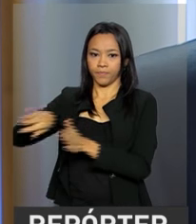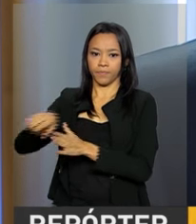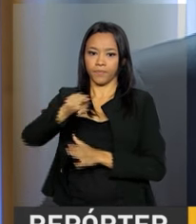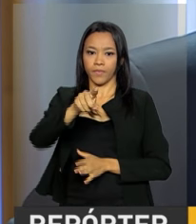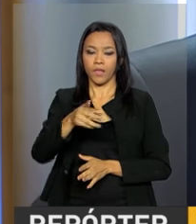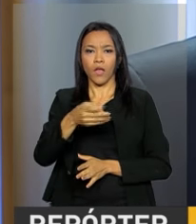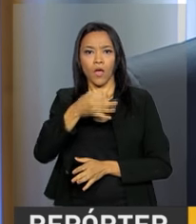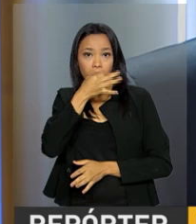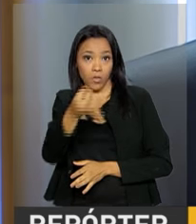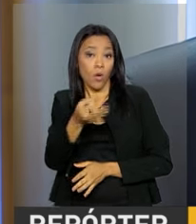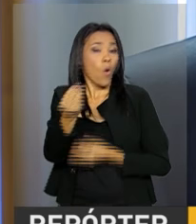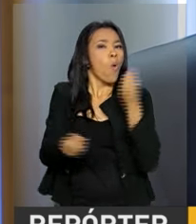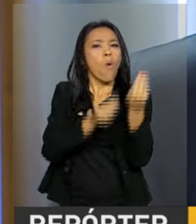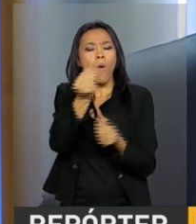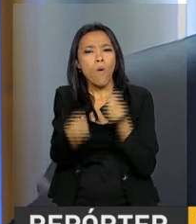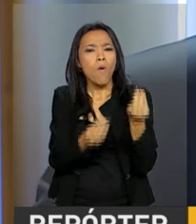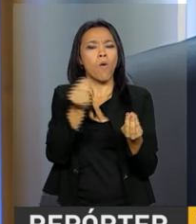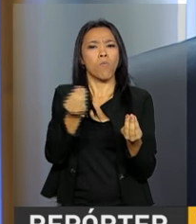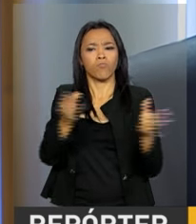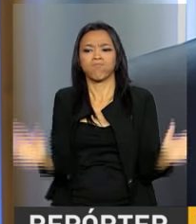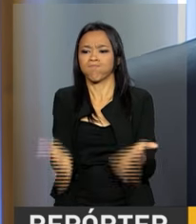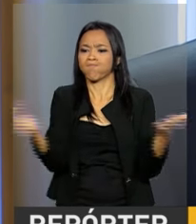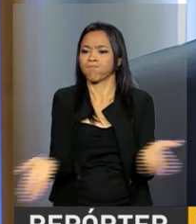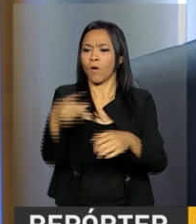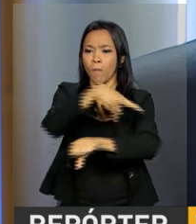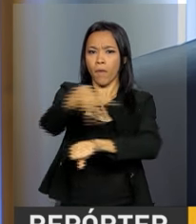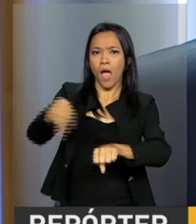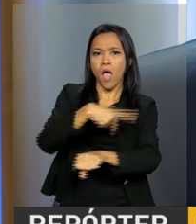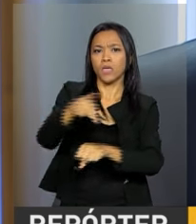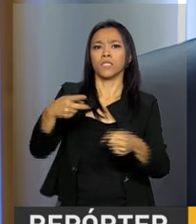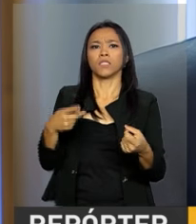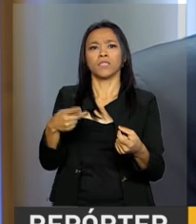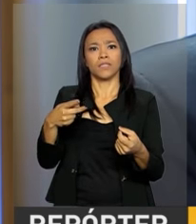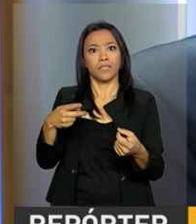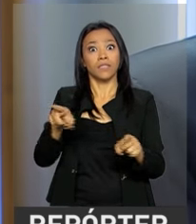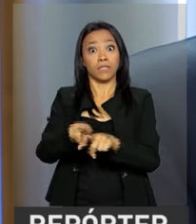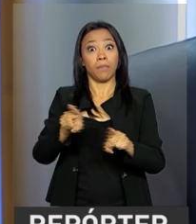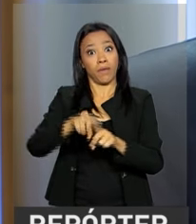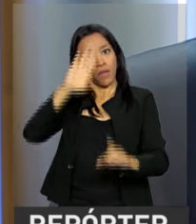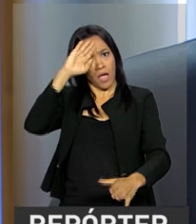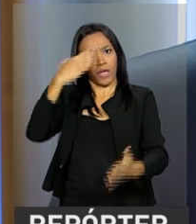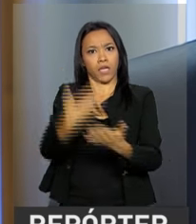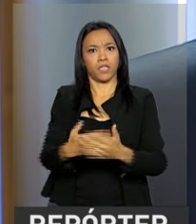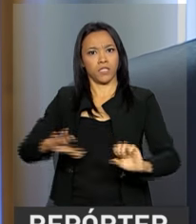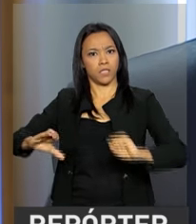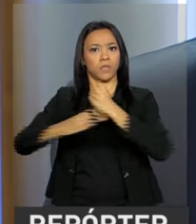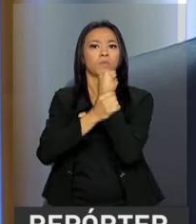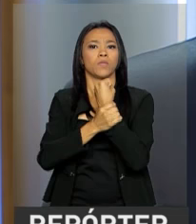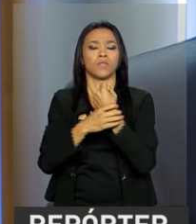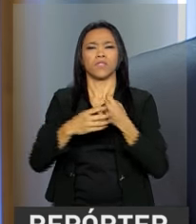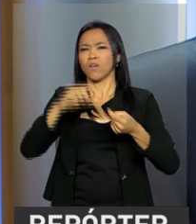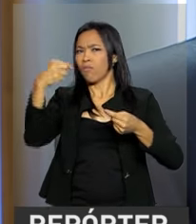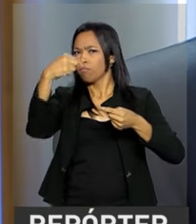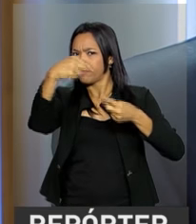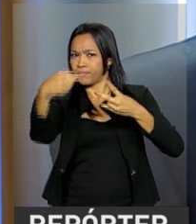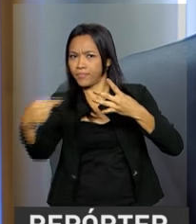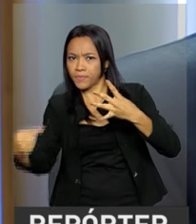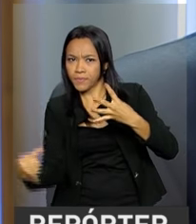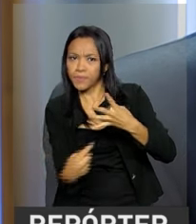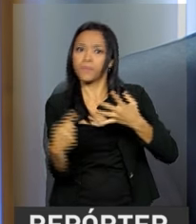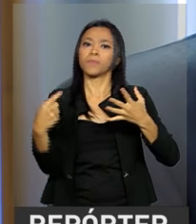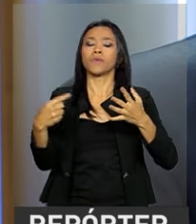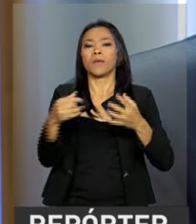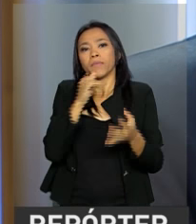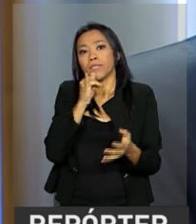país mais eficiente mais produtivo com maior disponibilidade de crédito então tem diversos grupos de medida por exemplo